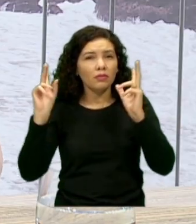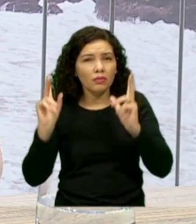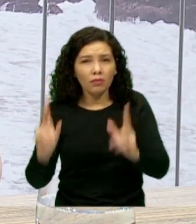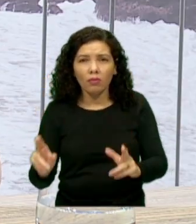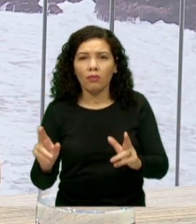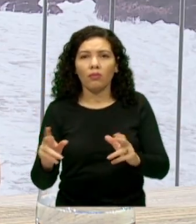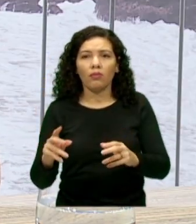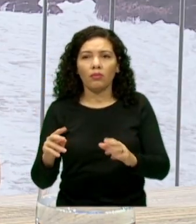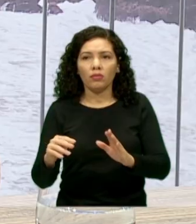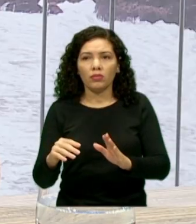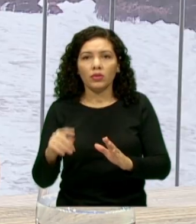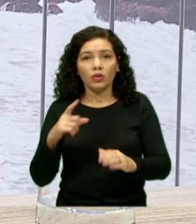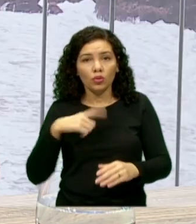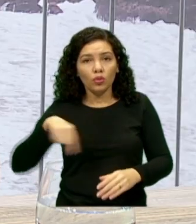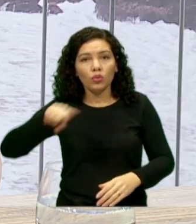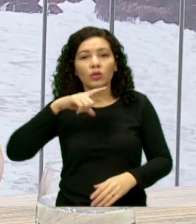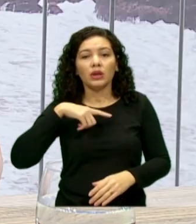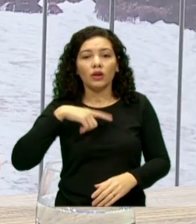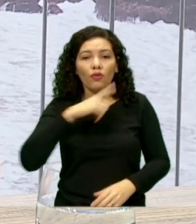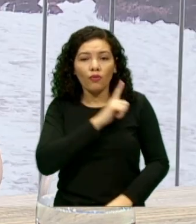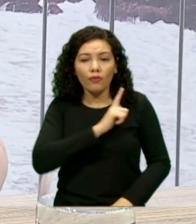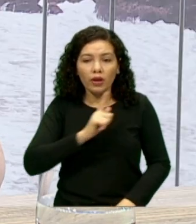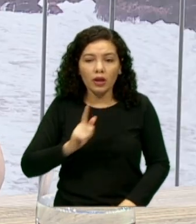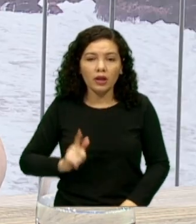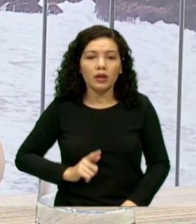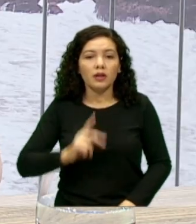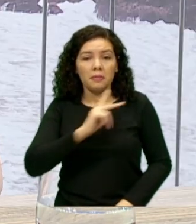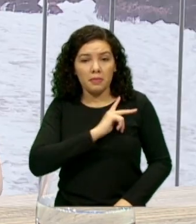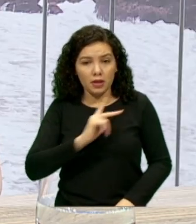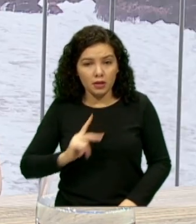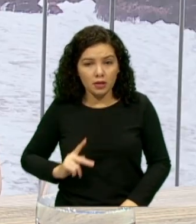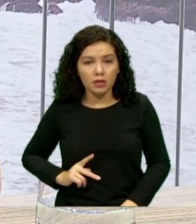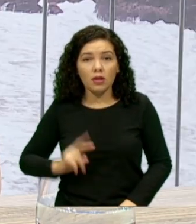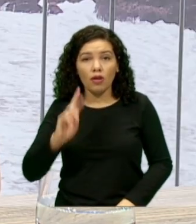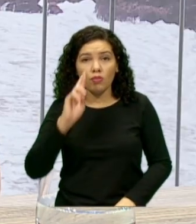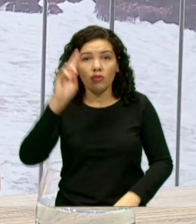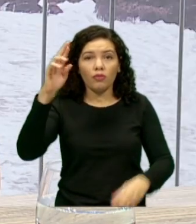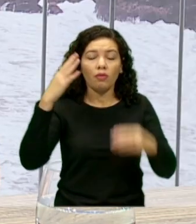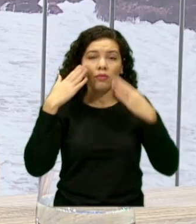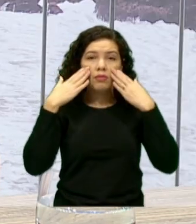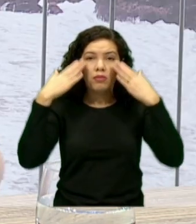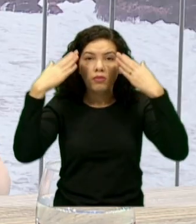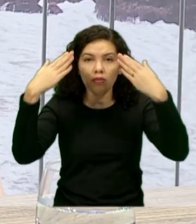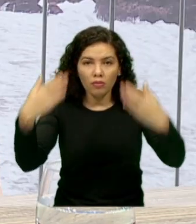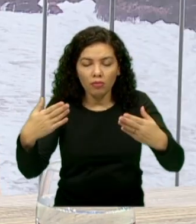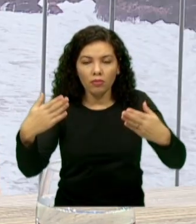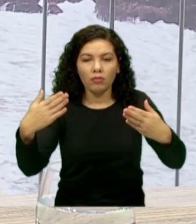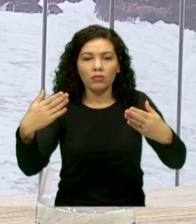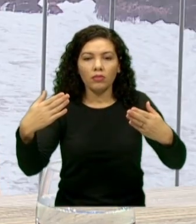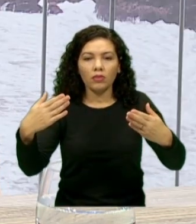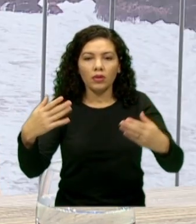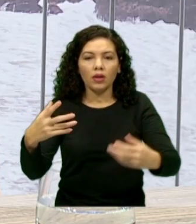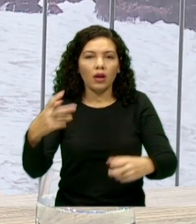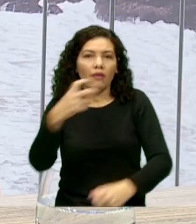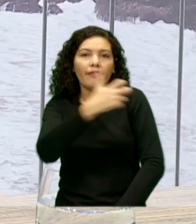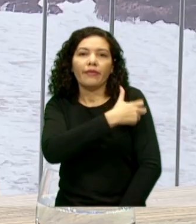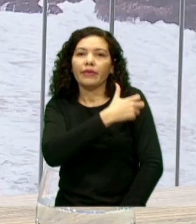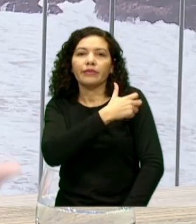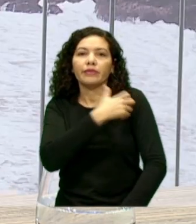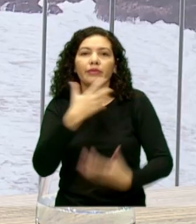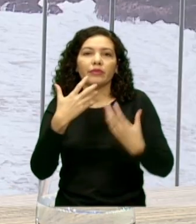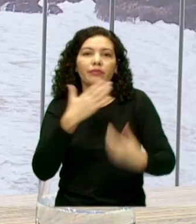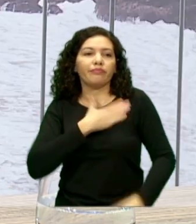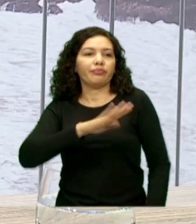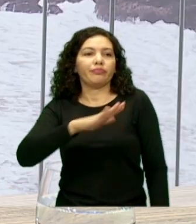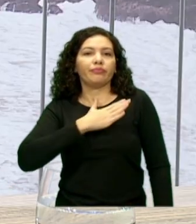temos governantes, os que deveriam dar o exemplo, sendo anti-vacina,